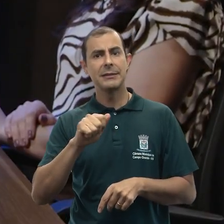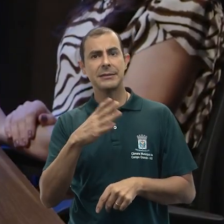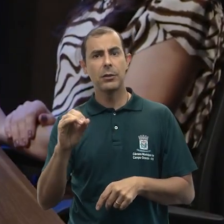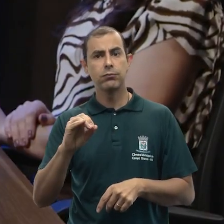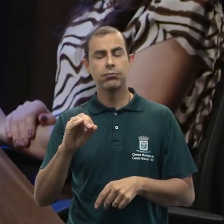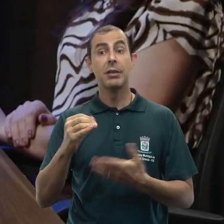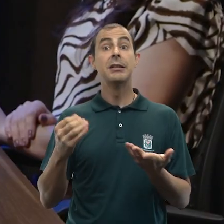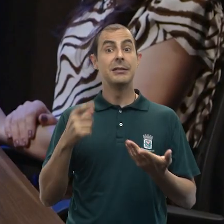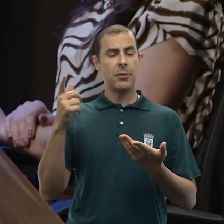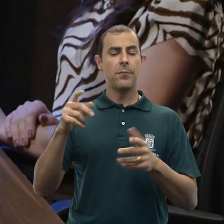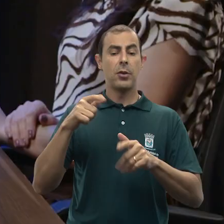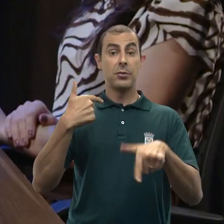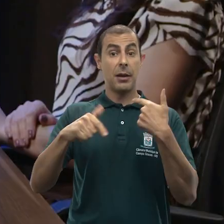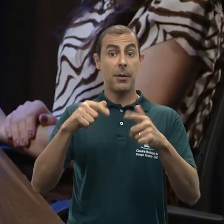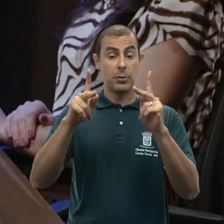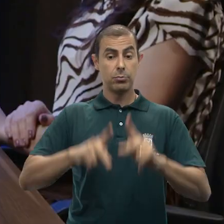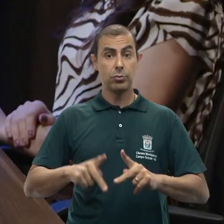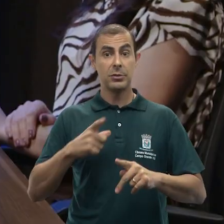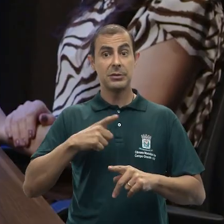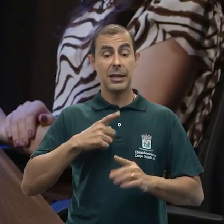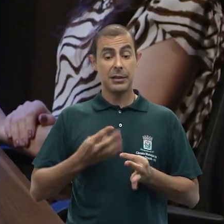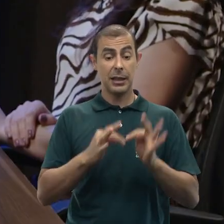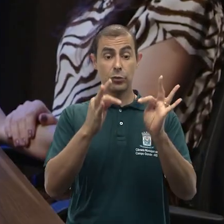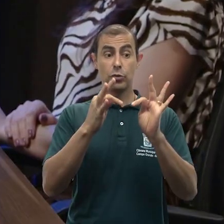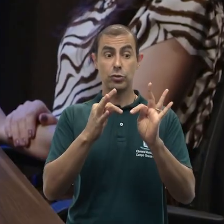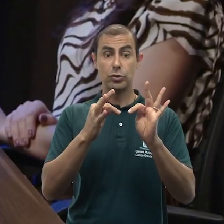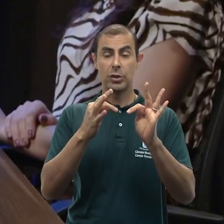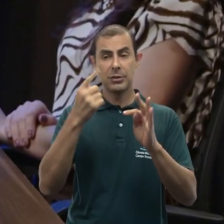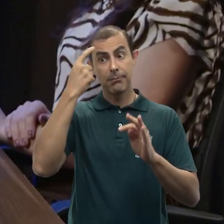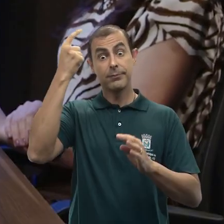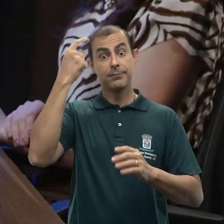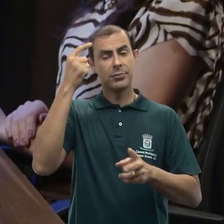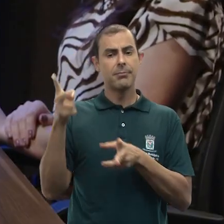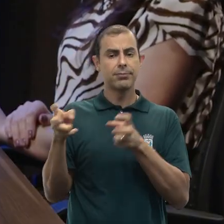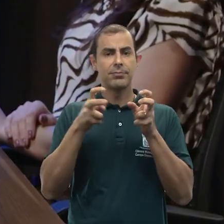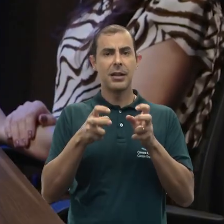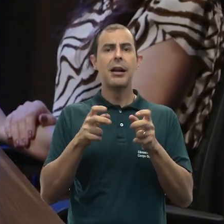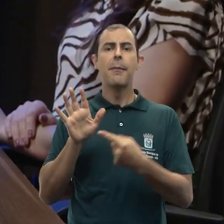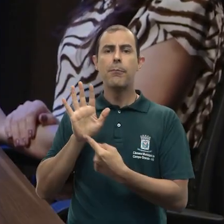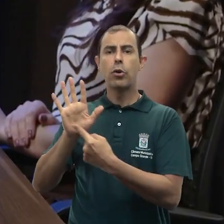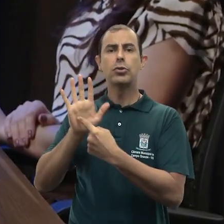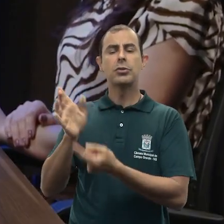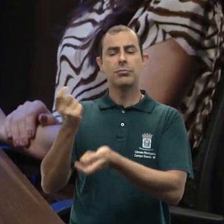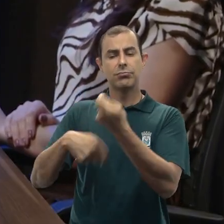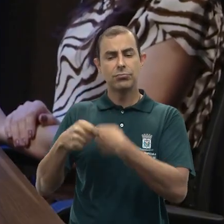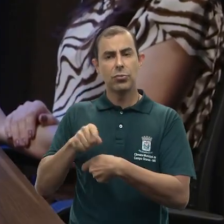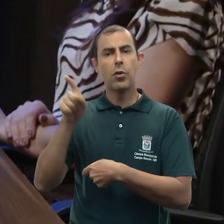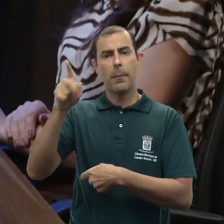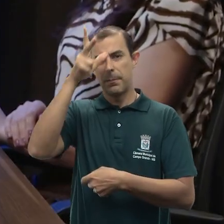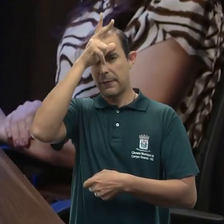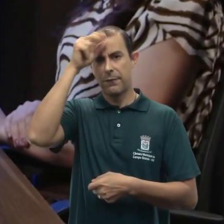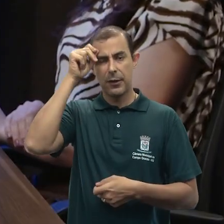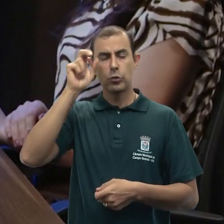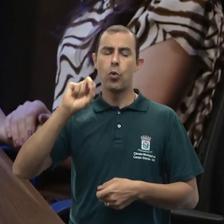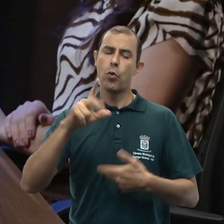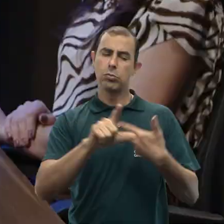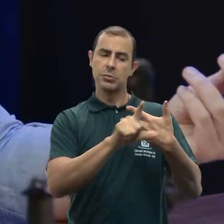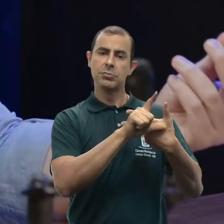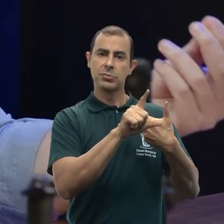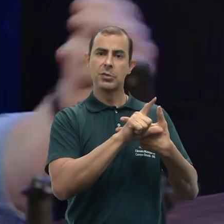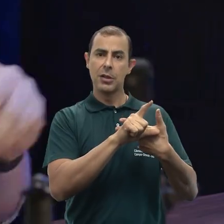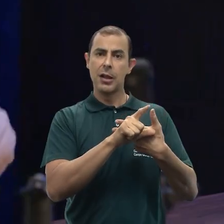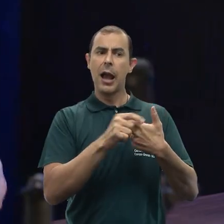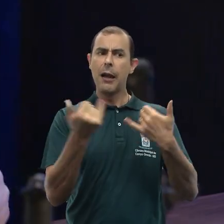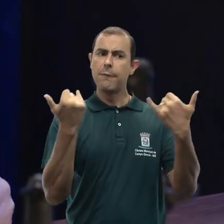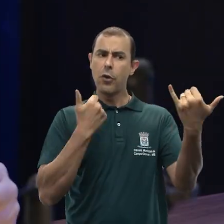em cima de tecnologia, vai apresentando para o gestor, no caso para o prefeito ou para o poder público legislativo,